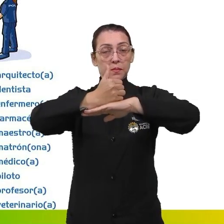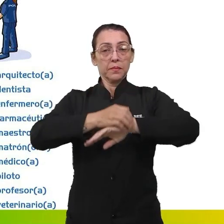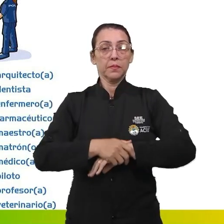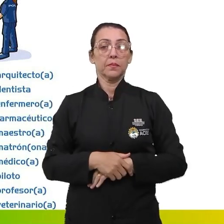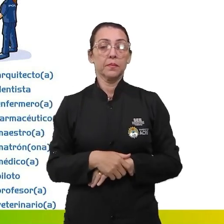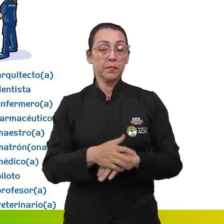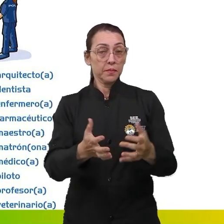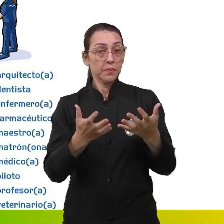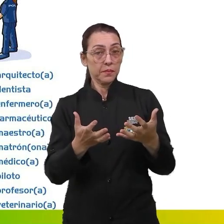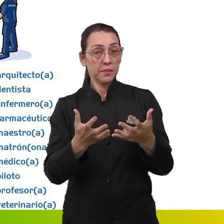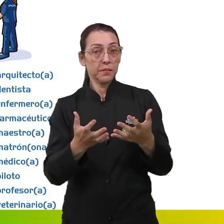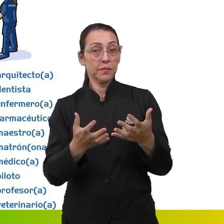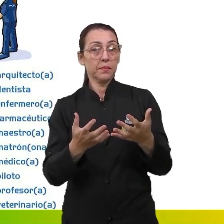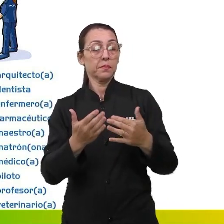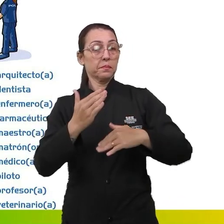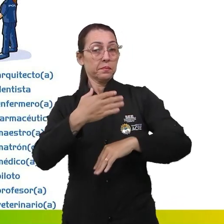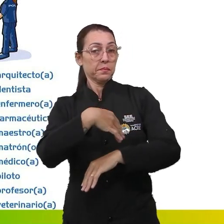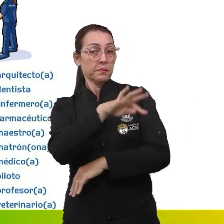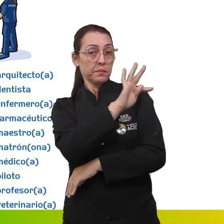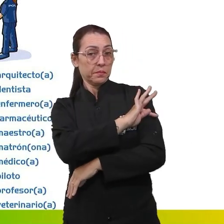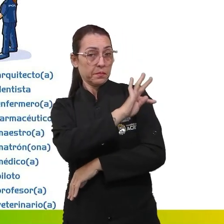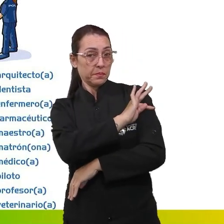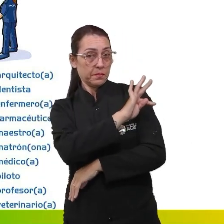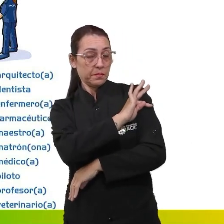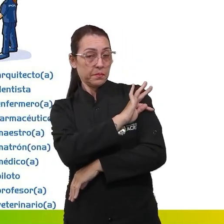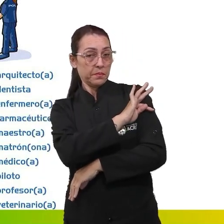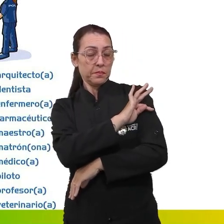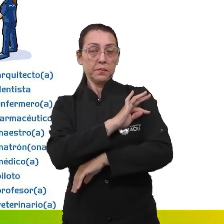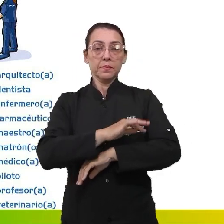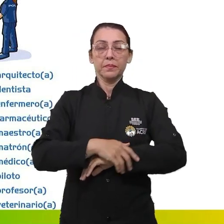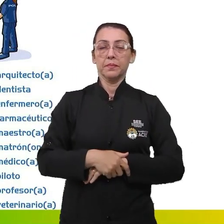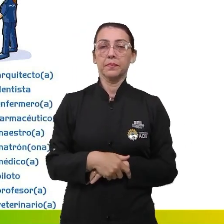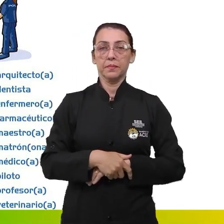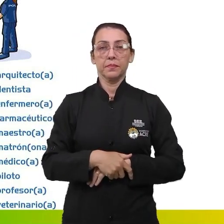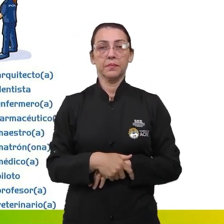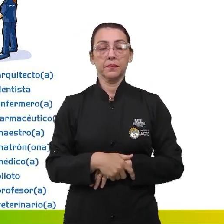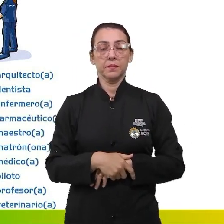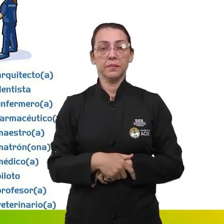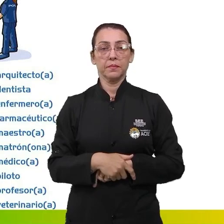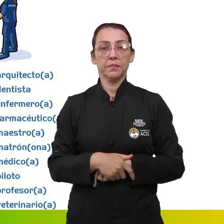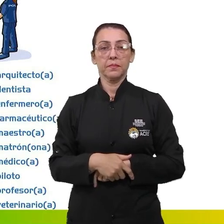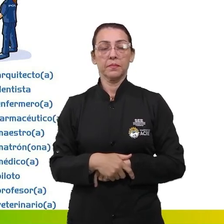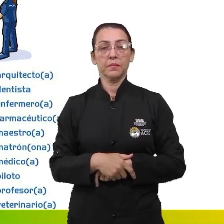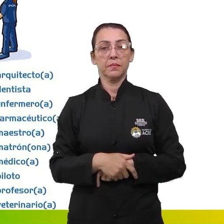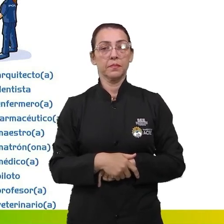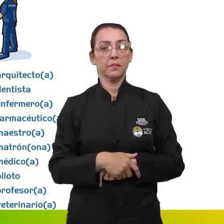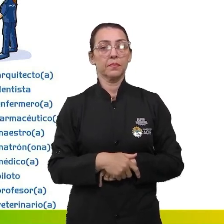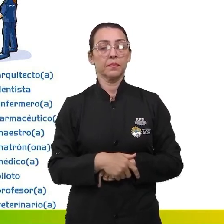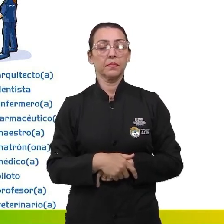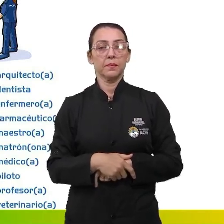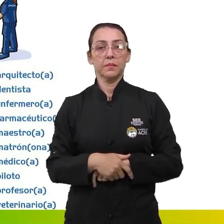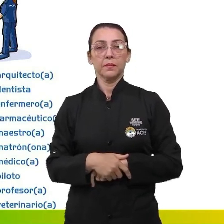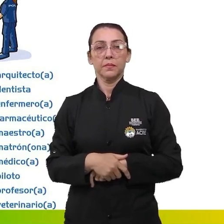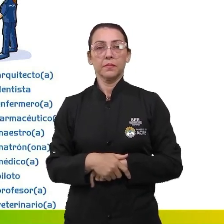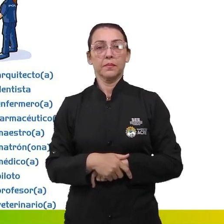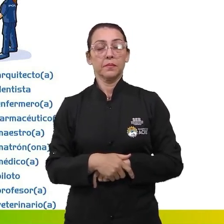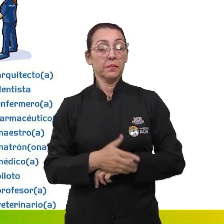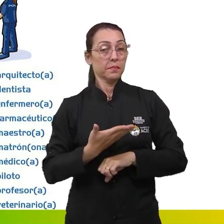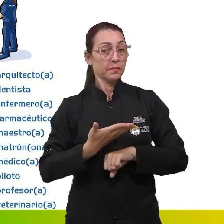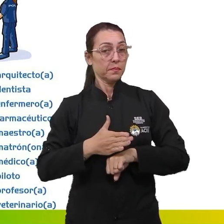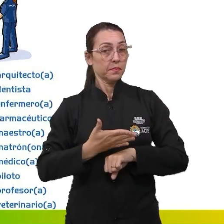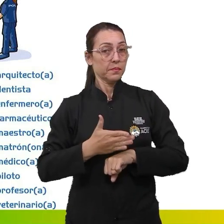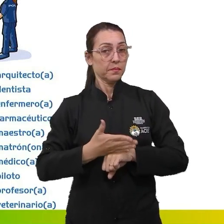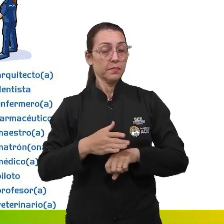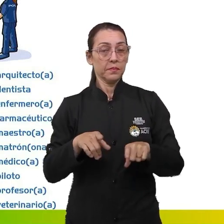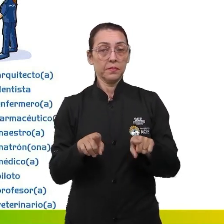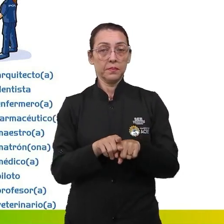que requerem curso profissionalizante, digamos assim, né, muitas das vezes nem tanto, a maioria deles, na verdade, tem a parte prática